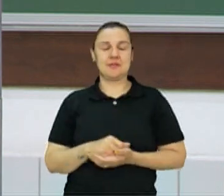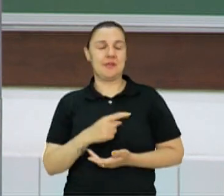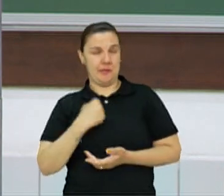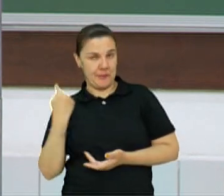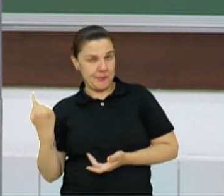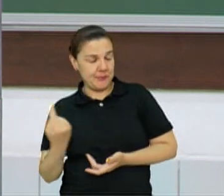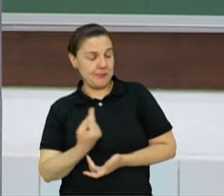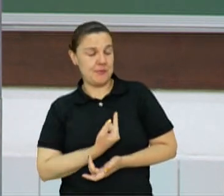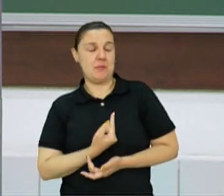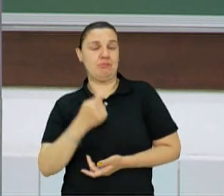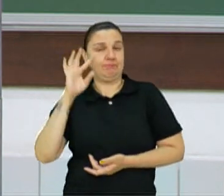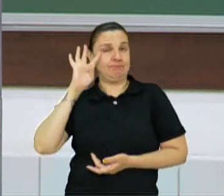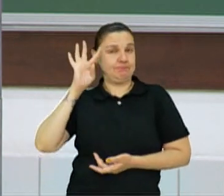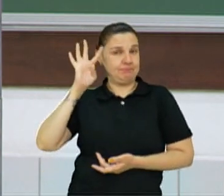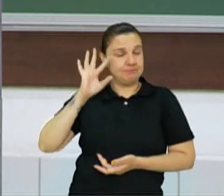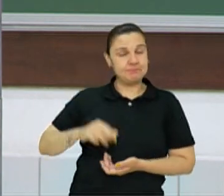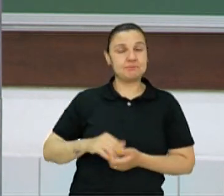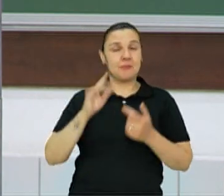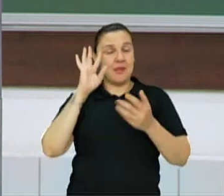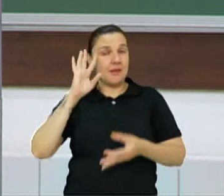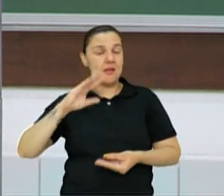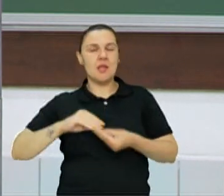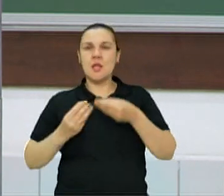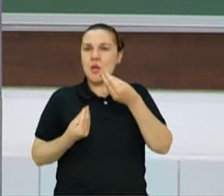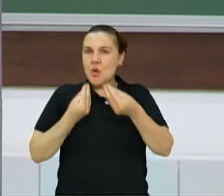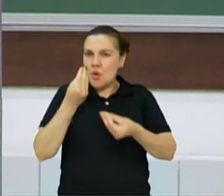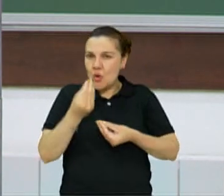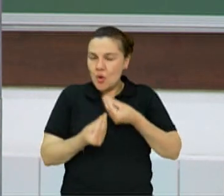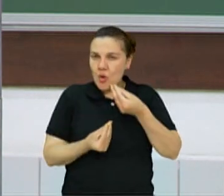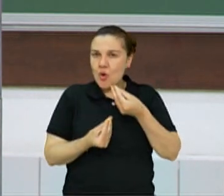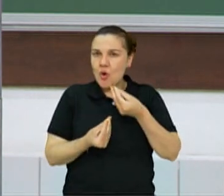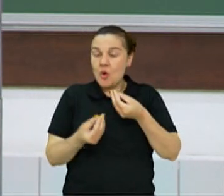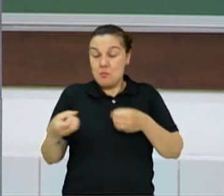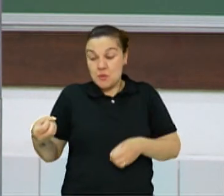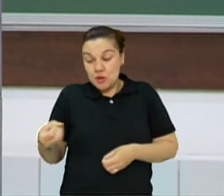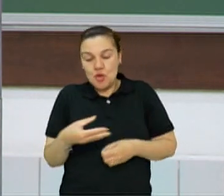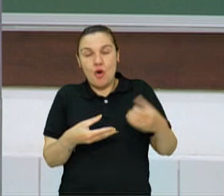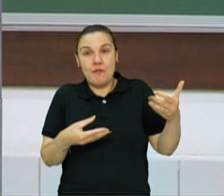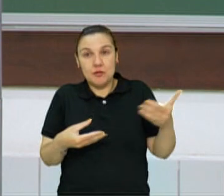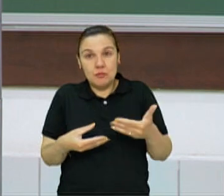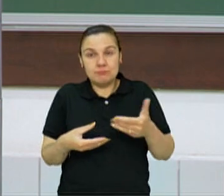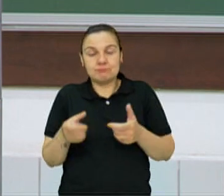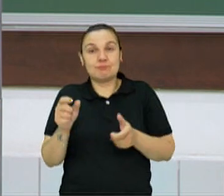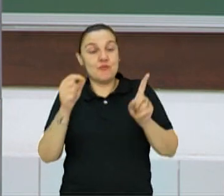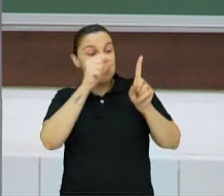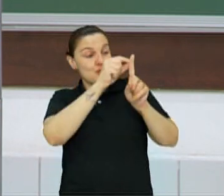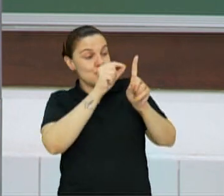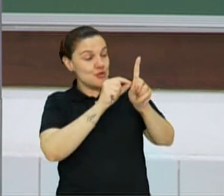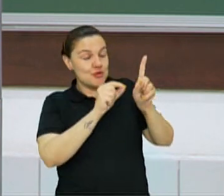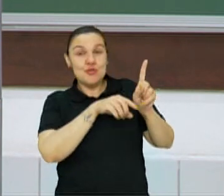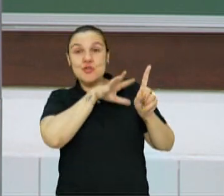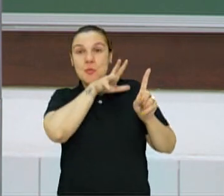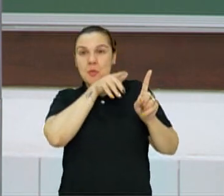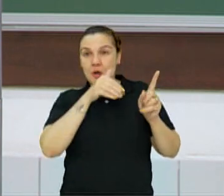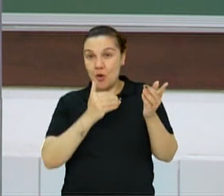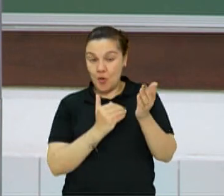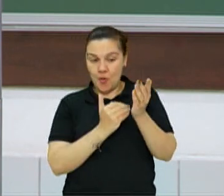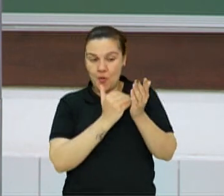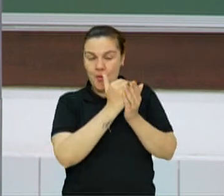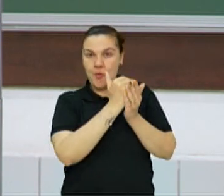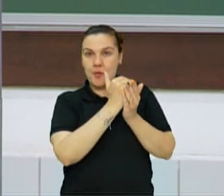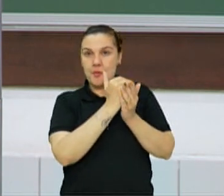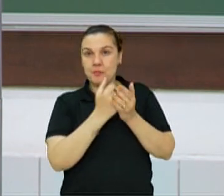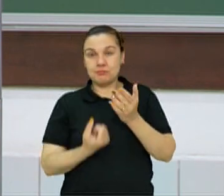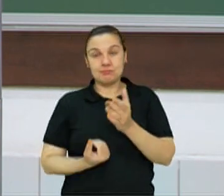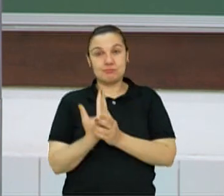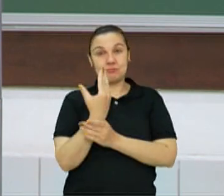Na nossa reflexão, nós pretendemos entender como é que se formam novas espécies desde a formação do probionte,